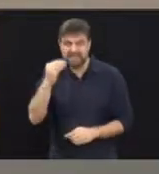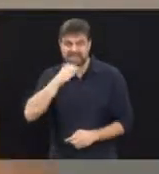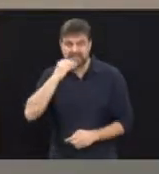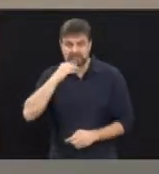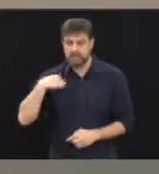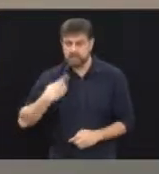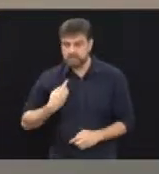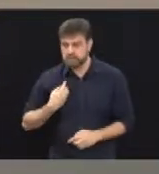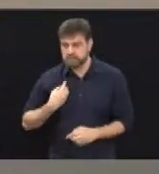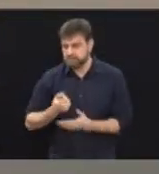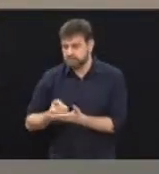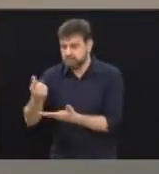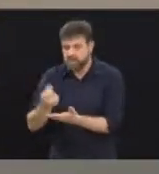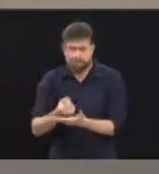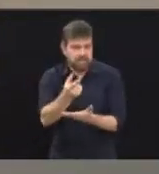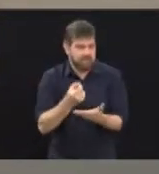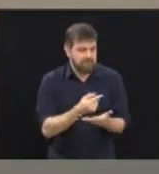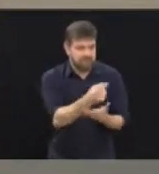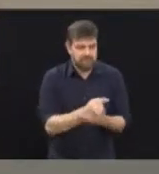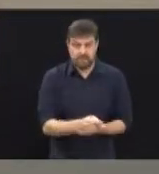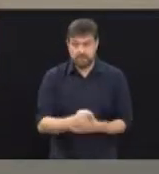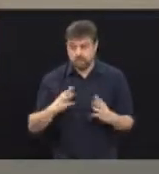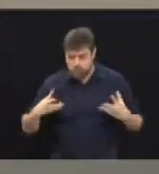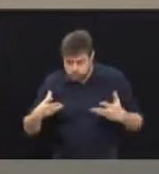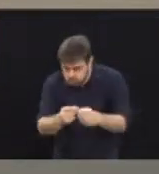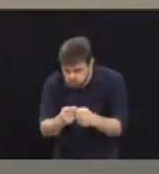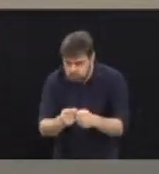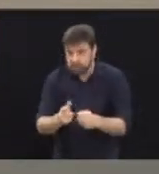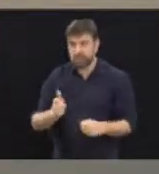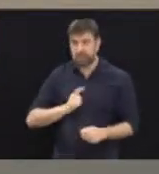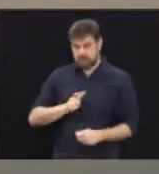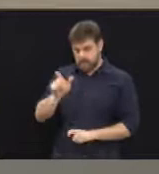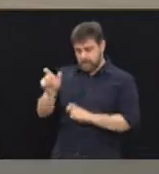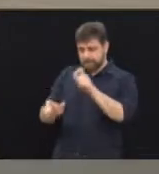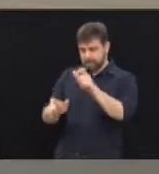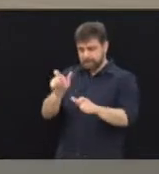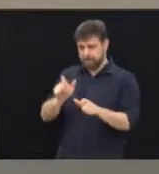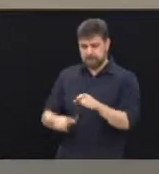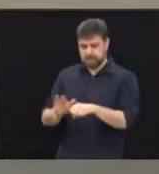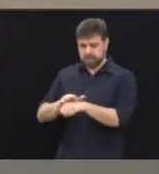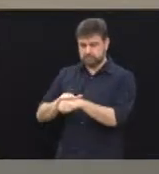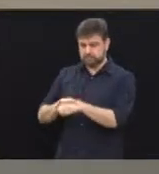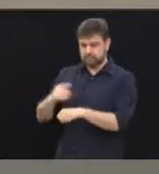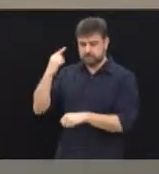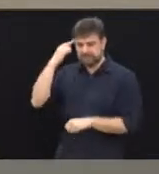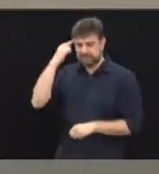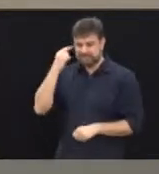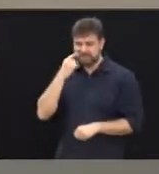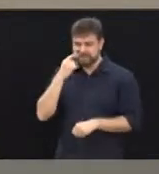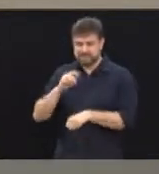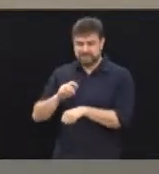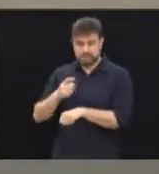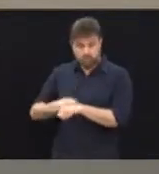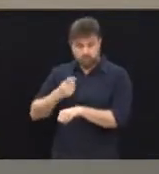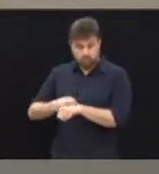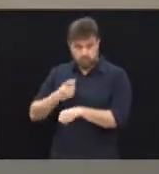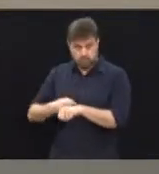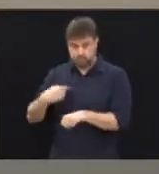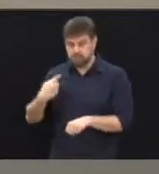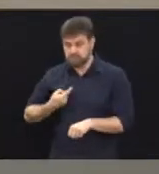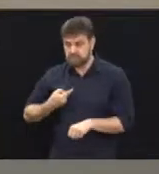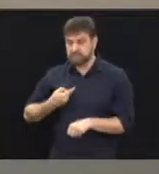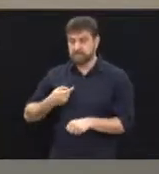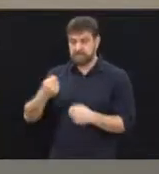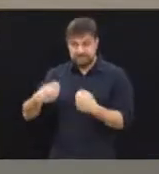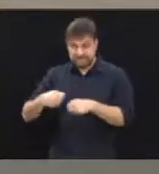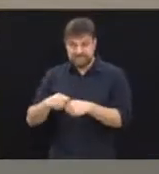pedir vitamina D para todo mundo, né? Mas alguns pacientes, principalmente quando a gente está pensando na saúde do osso, que é essa a principal